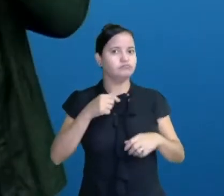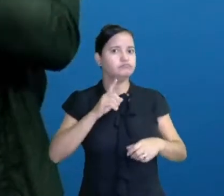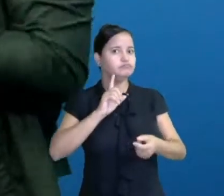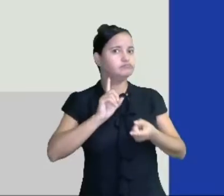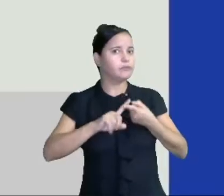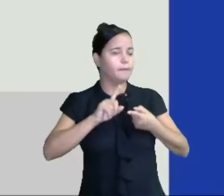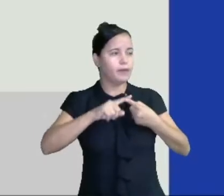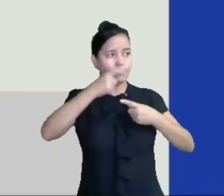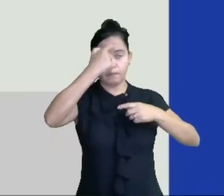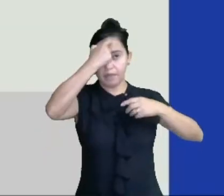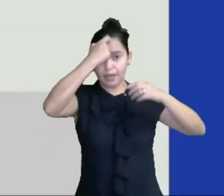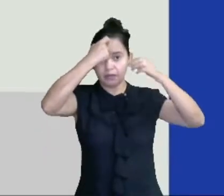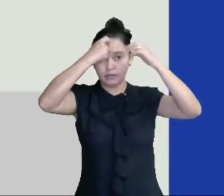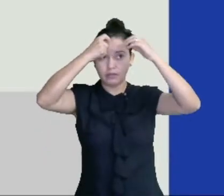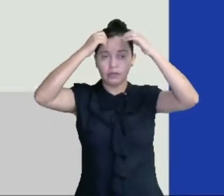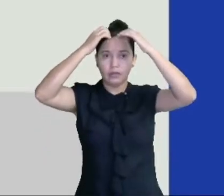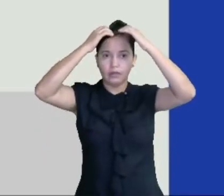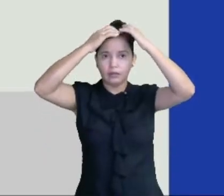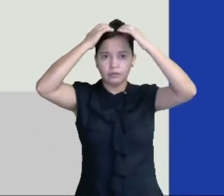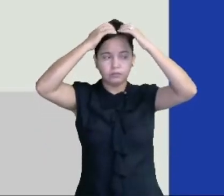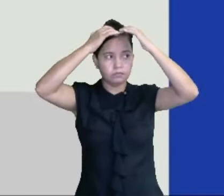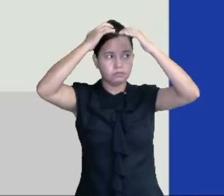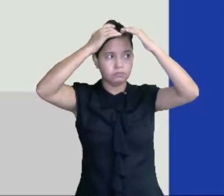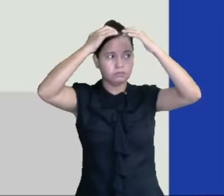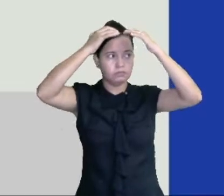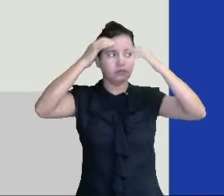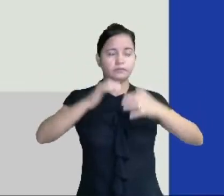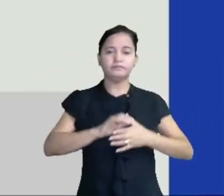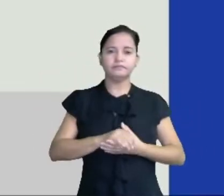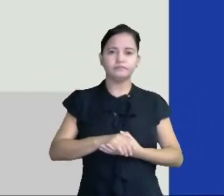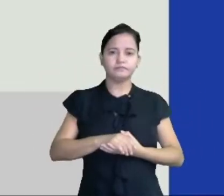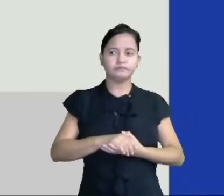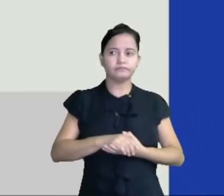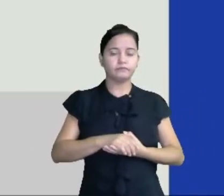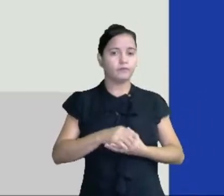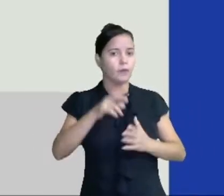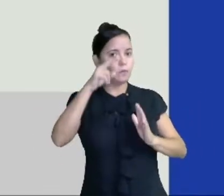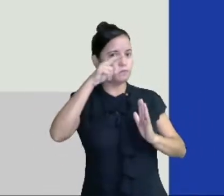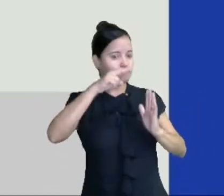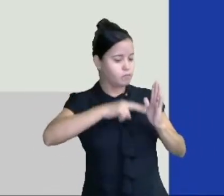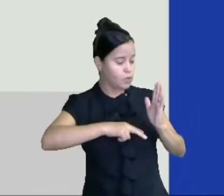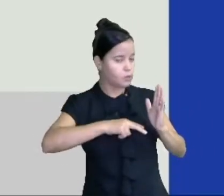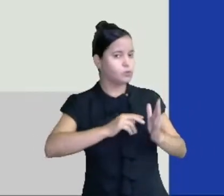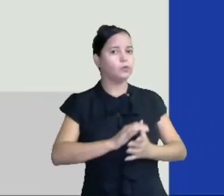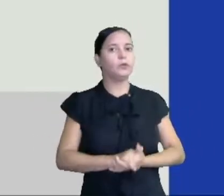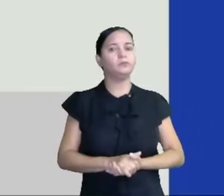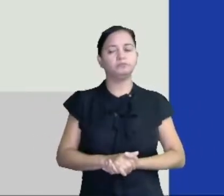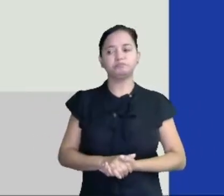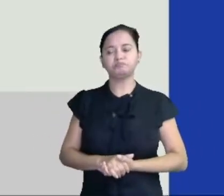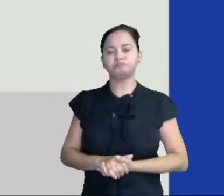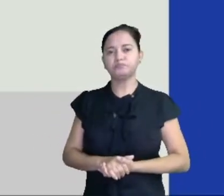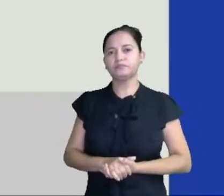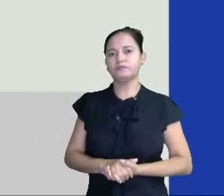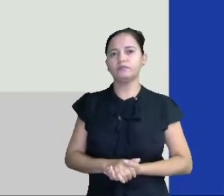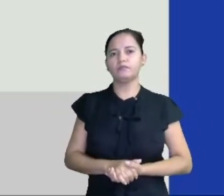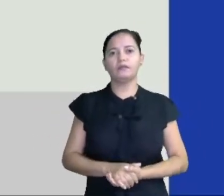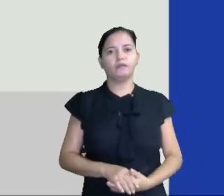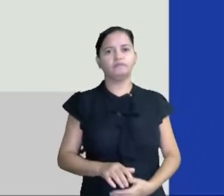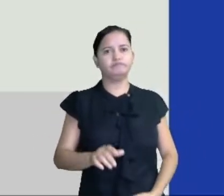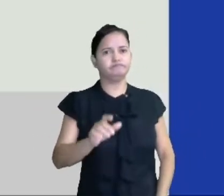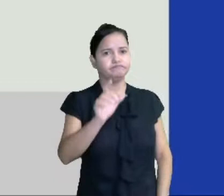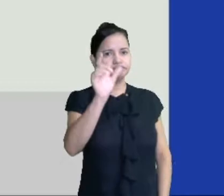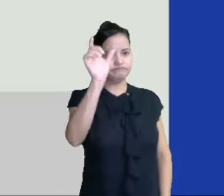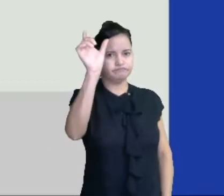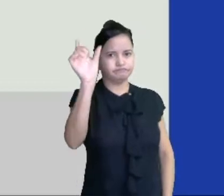nervoso. Então, por favor, produção, vamos para esse momento aí fazer essa leitura para eles poderem se apropriar desse saber, né? Então, cada indivíduo tem